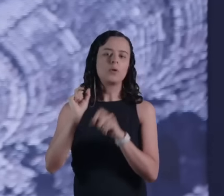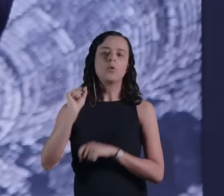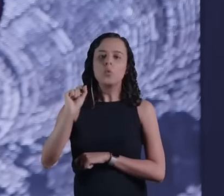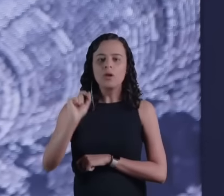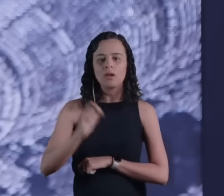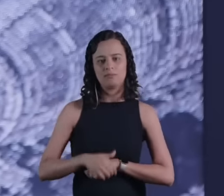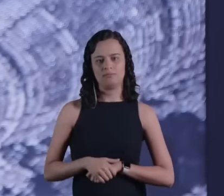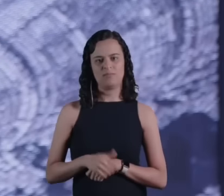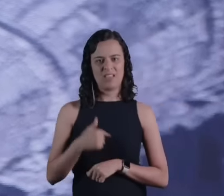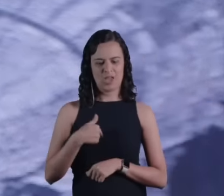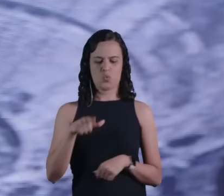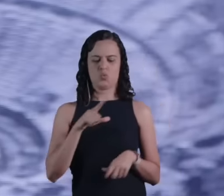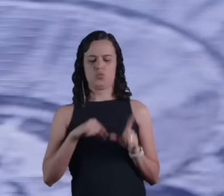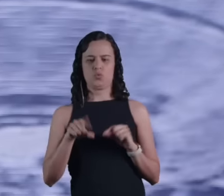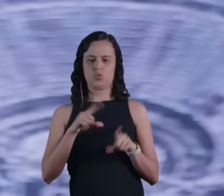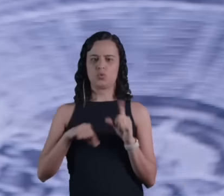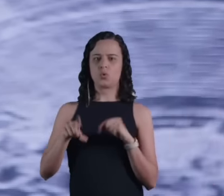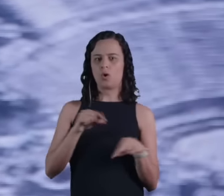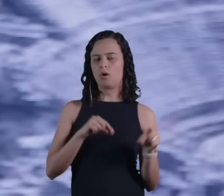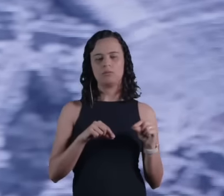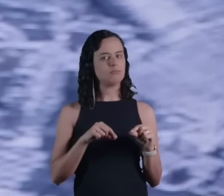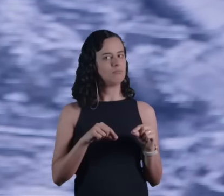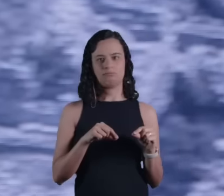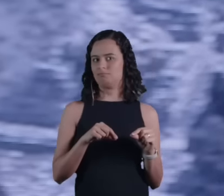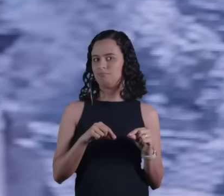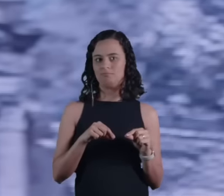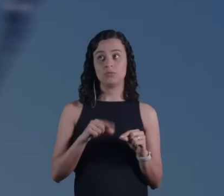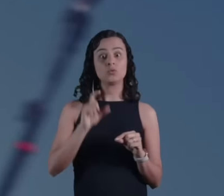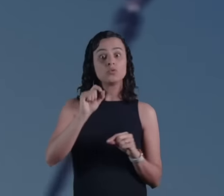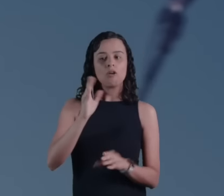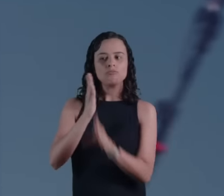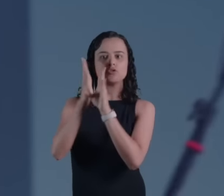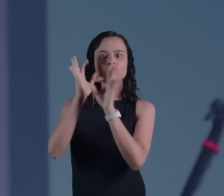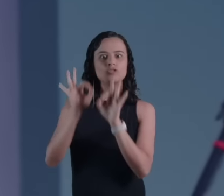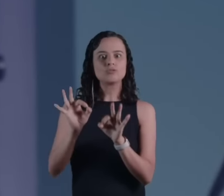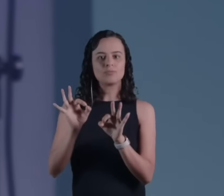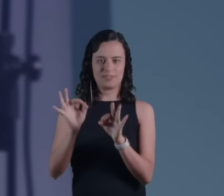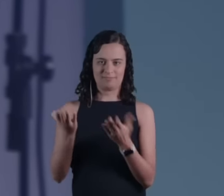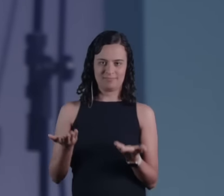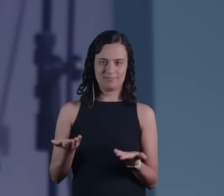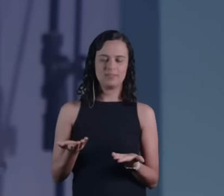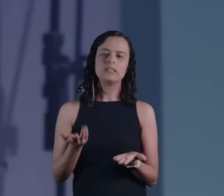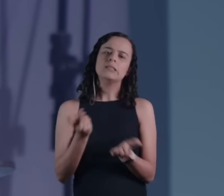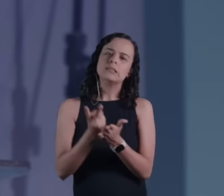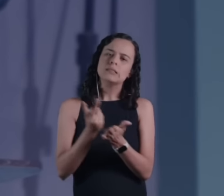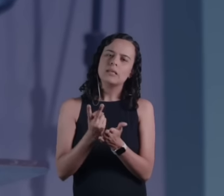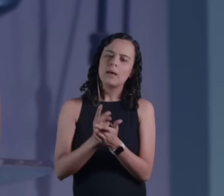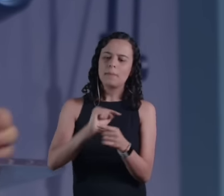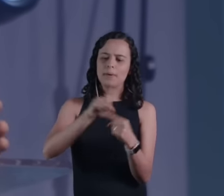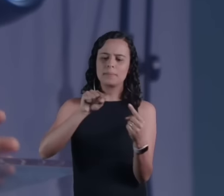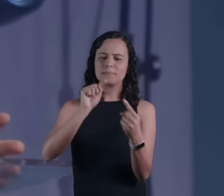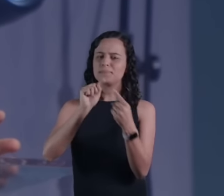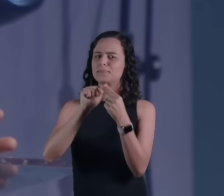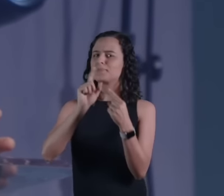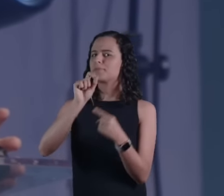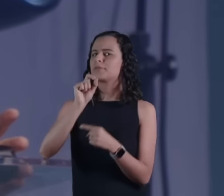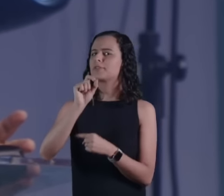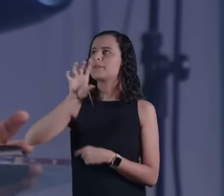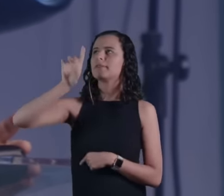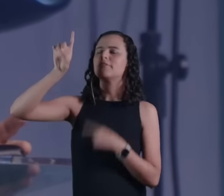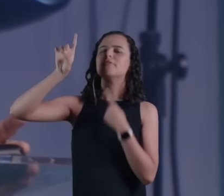não escolher. Portanto, o propósito é sempre ligado à vontade de Deus,